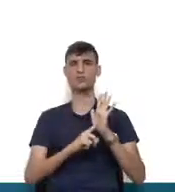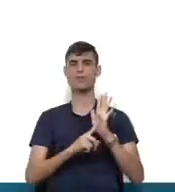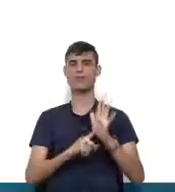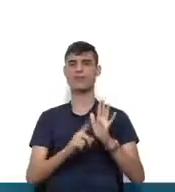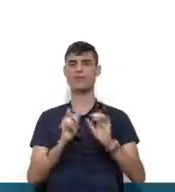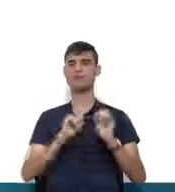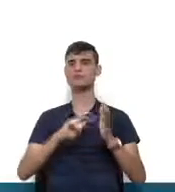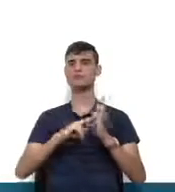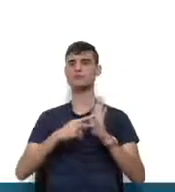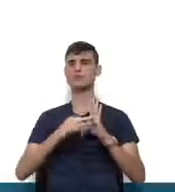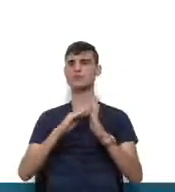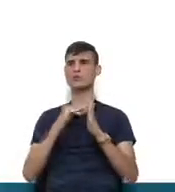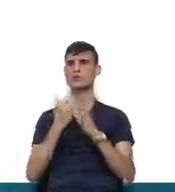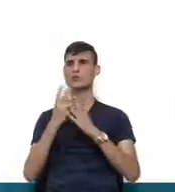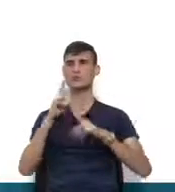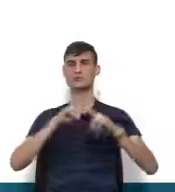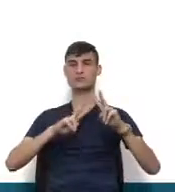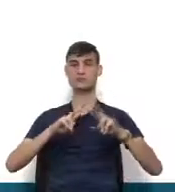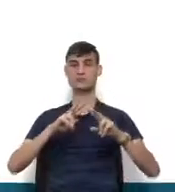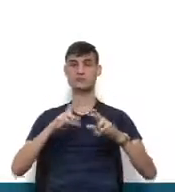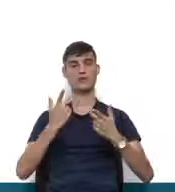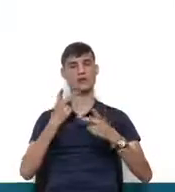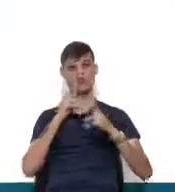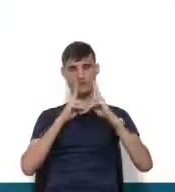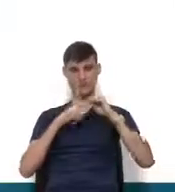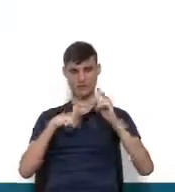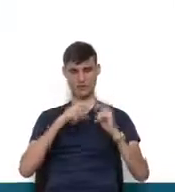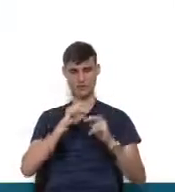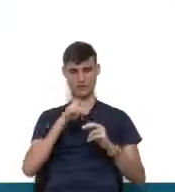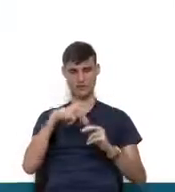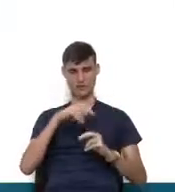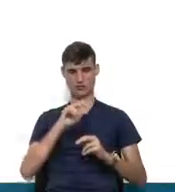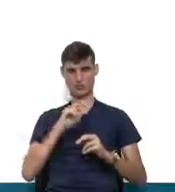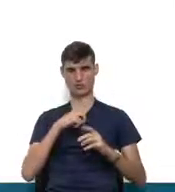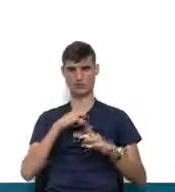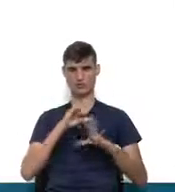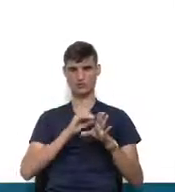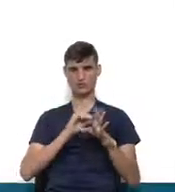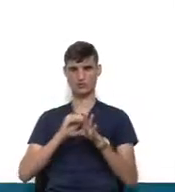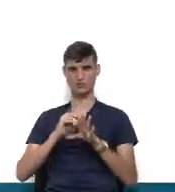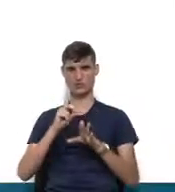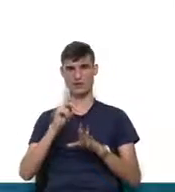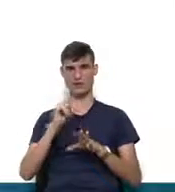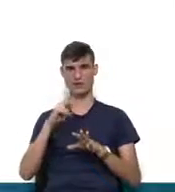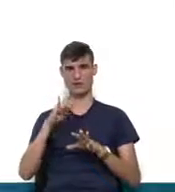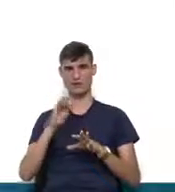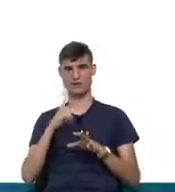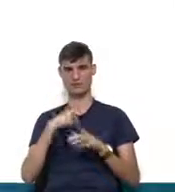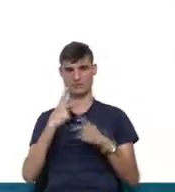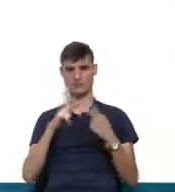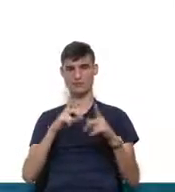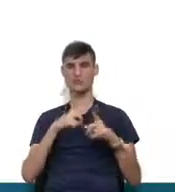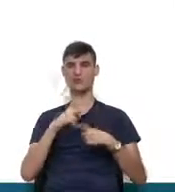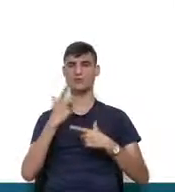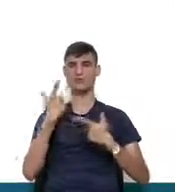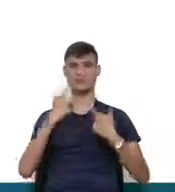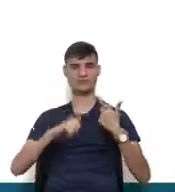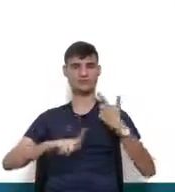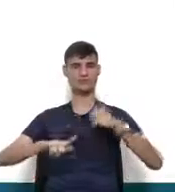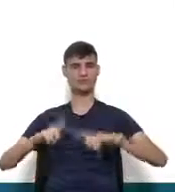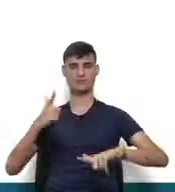isso? Mostra que quando a gente está trabalhando com a função seno e eu começo a fazer derivadas dela, a gente vai ter uma